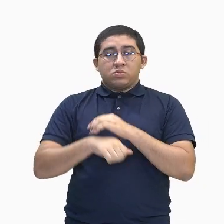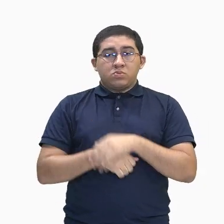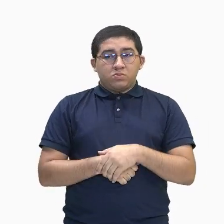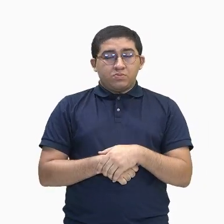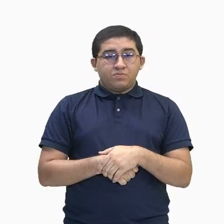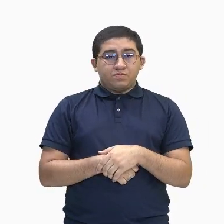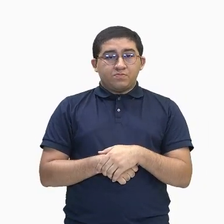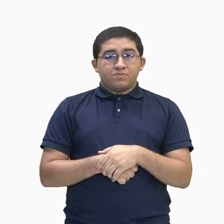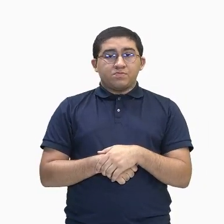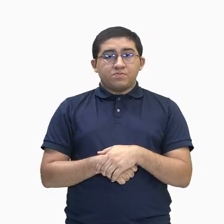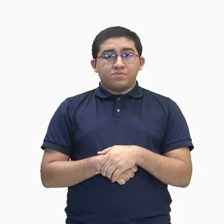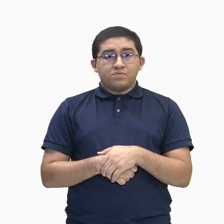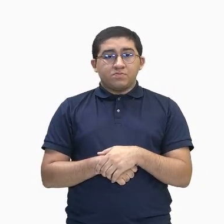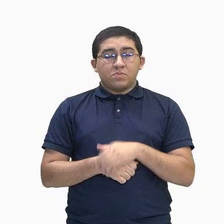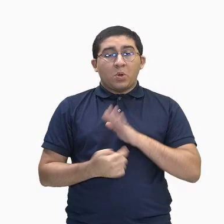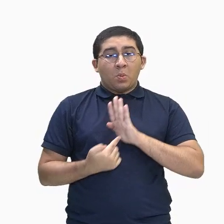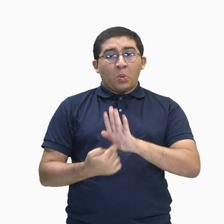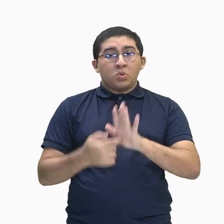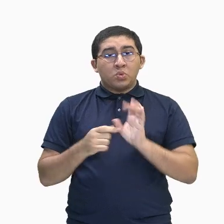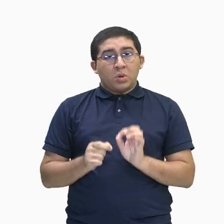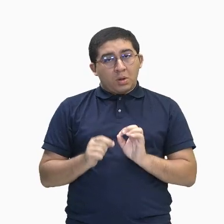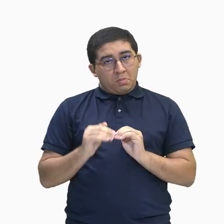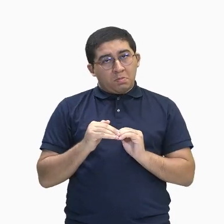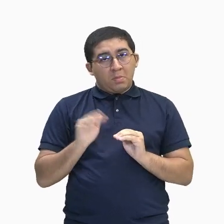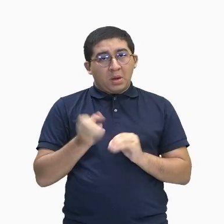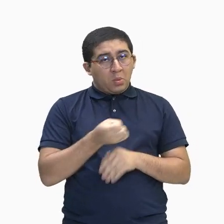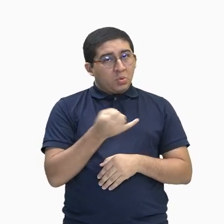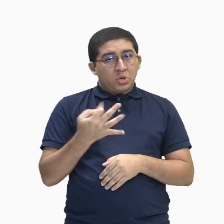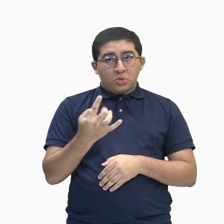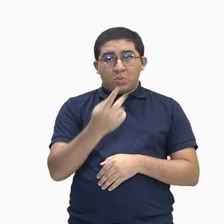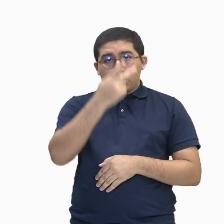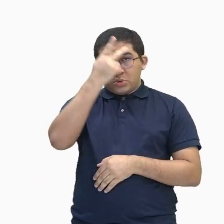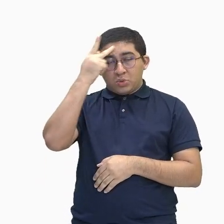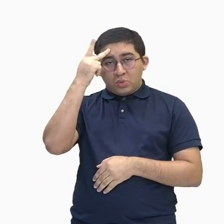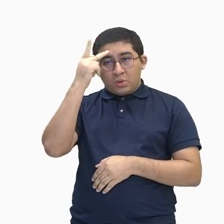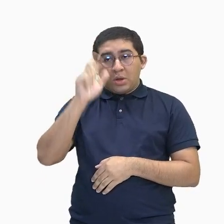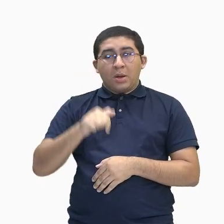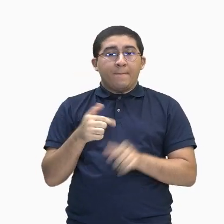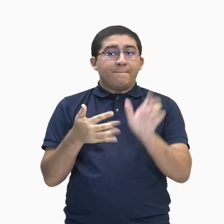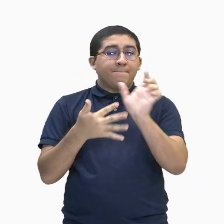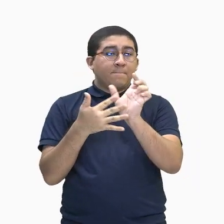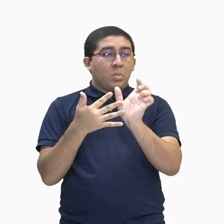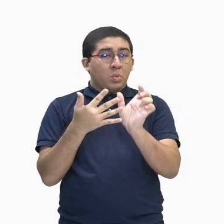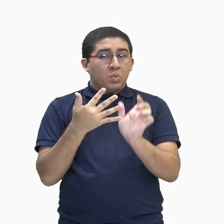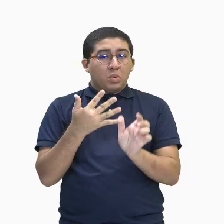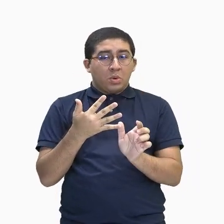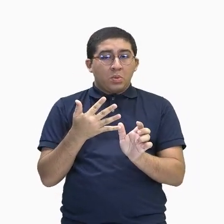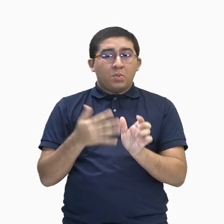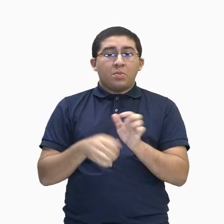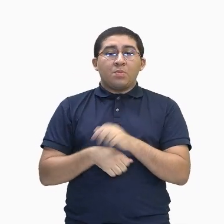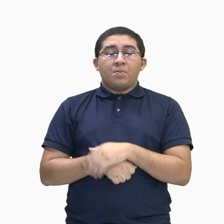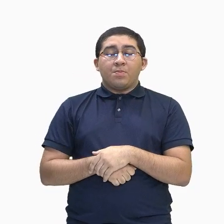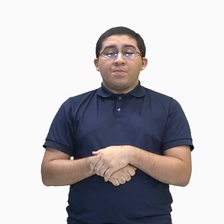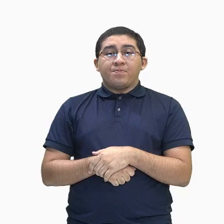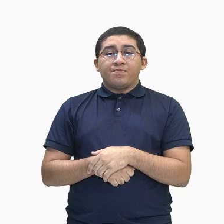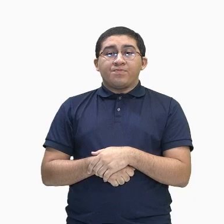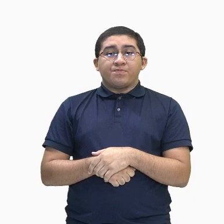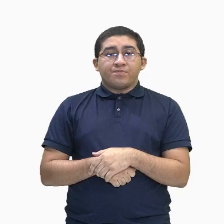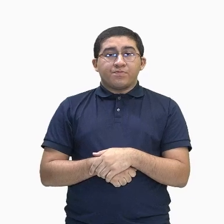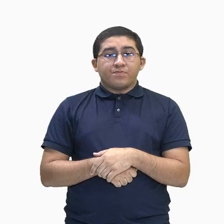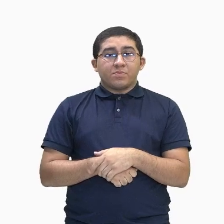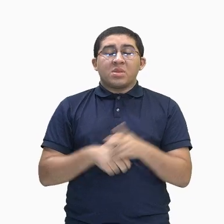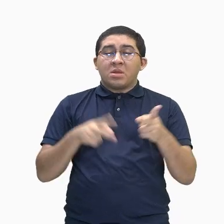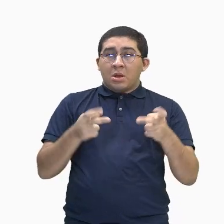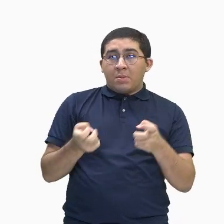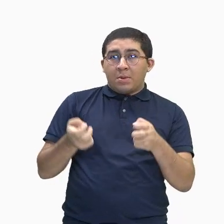playing, indica mais de uma pessoa, plurais. Então, não esqueçam aí de observar o sujeito.